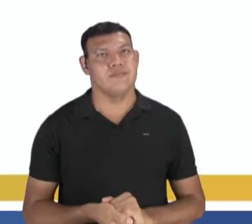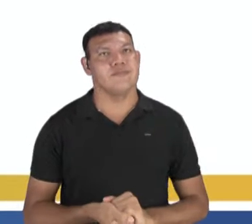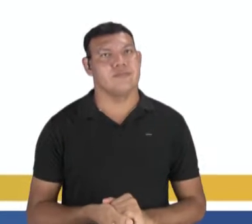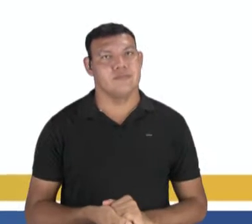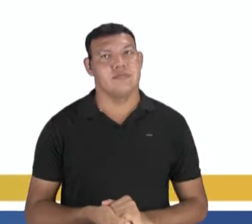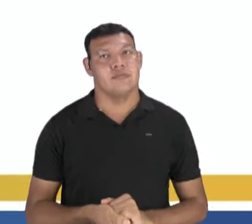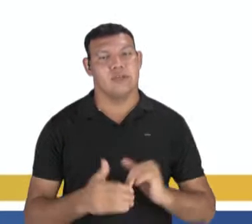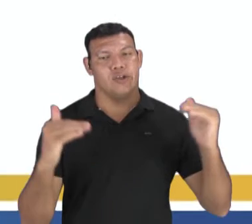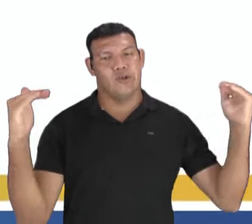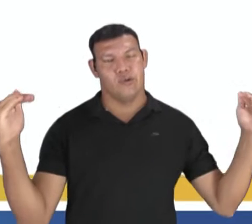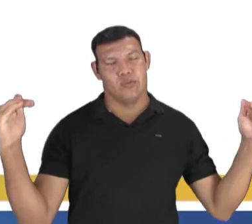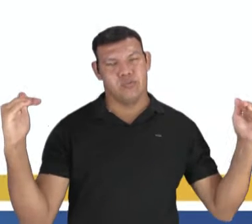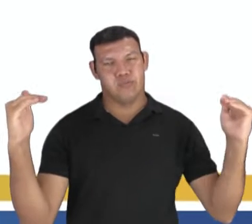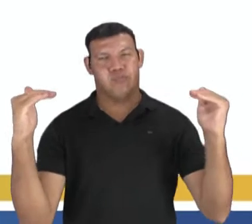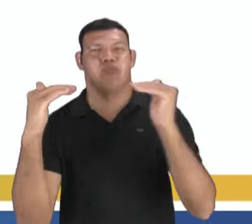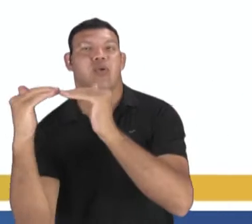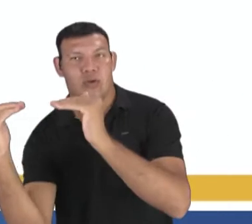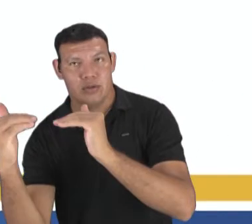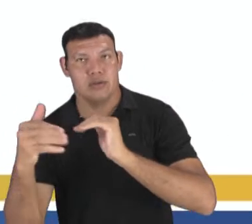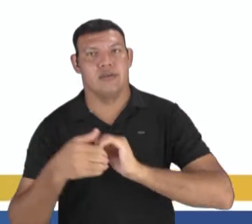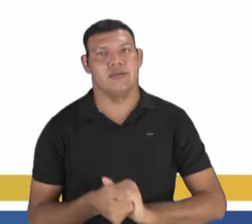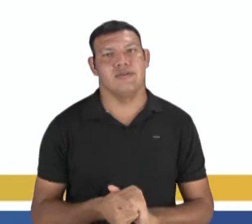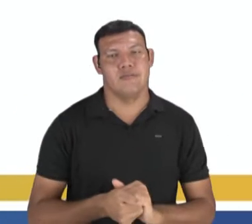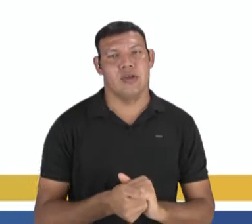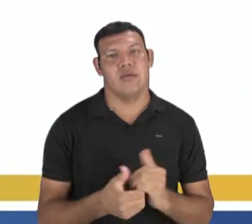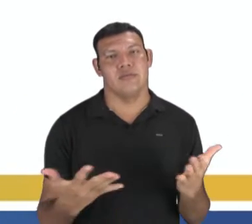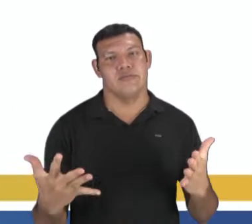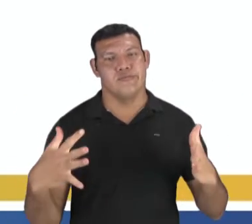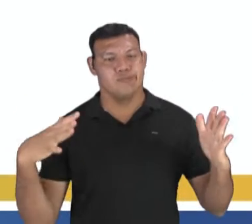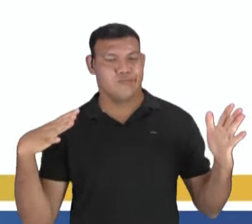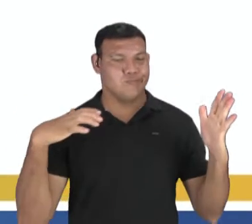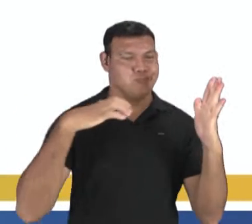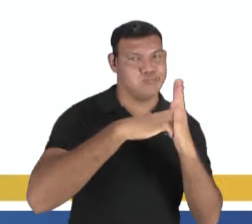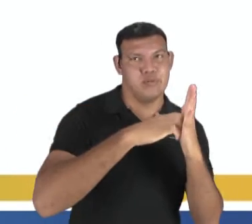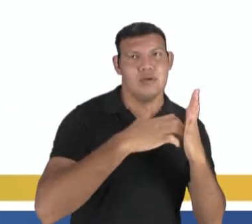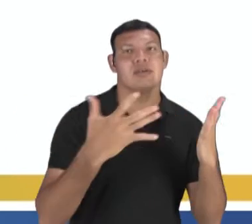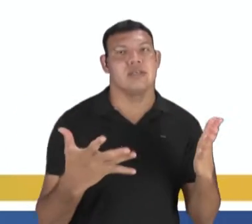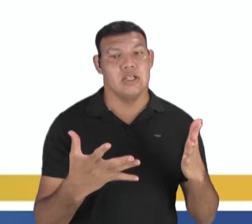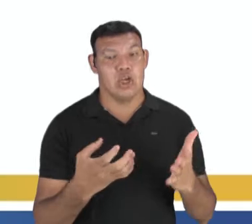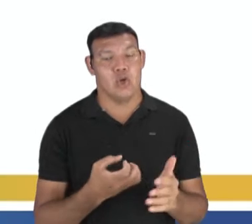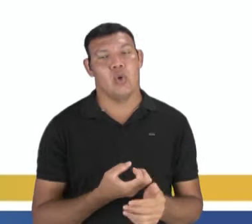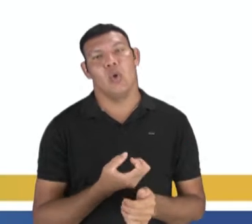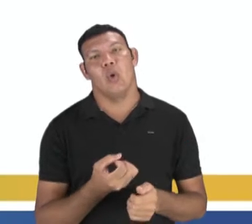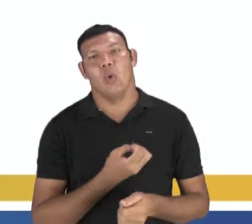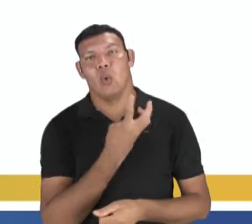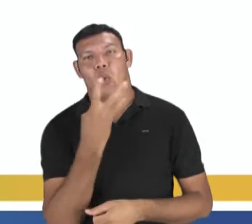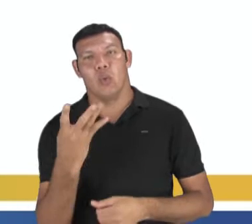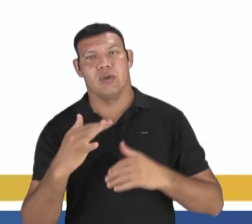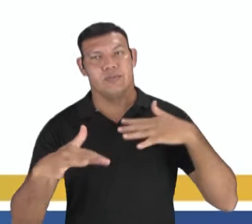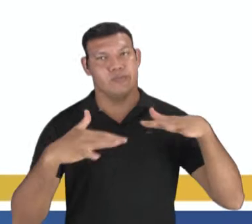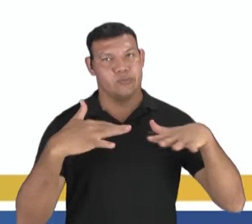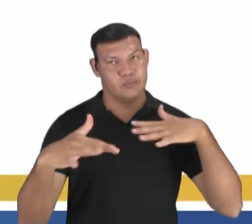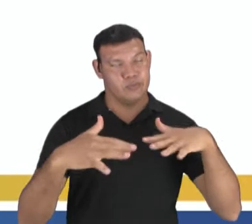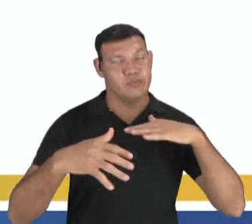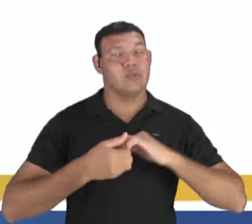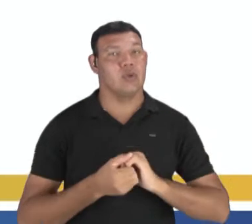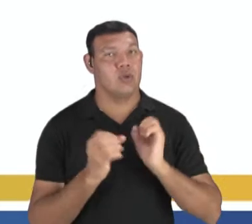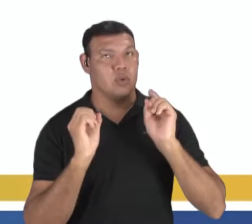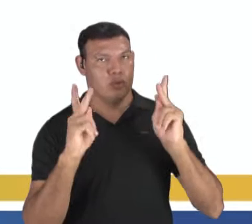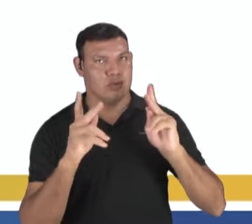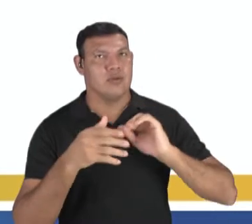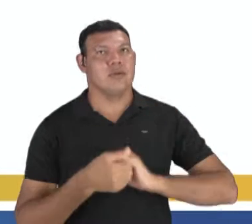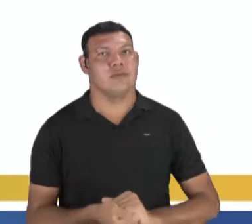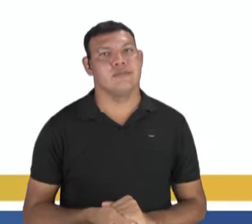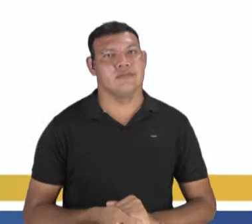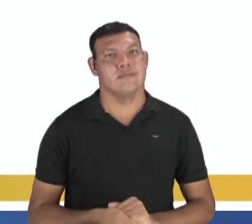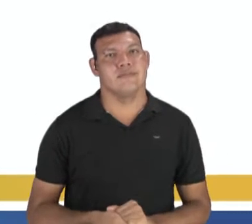que fala de choques entre objetos, colisões, você resolve isso por quantidade de movimento em impulso. Tudo bem? É